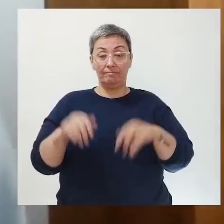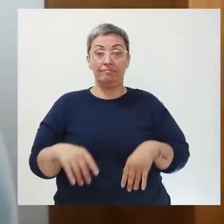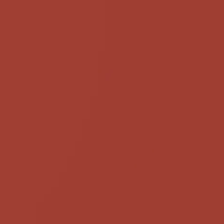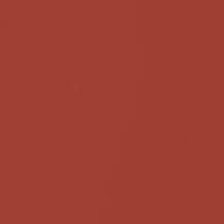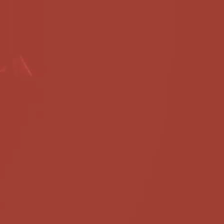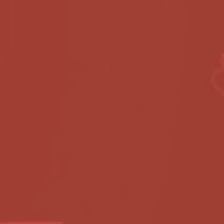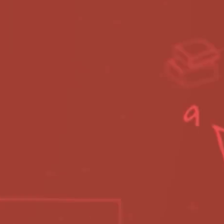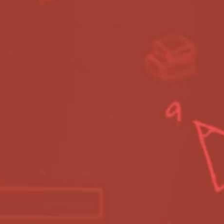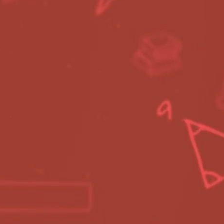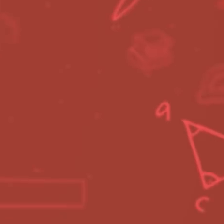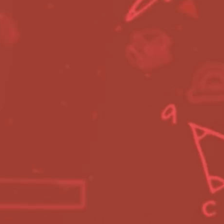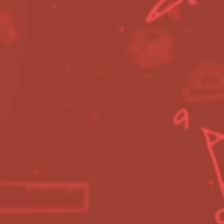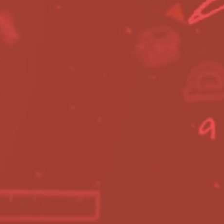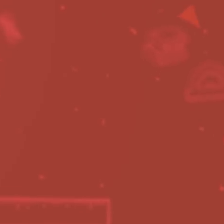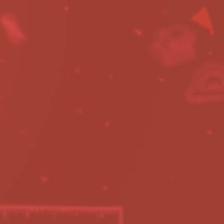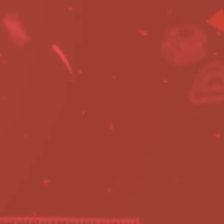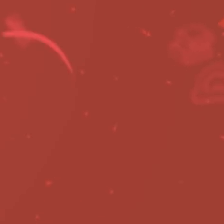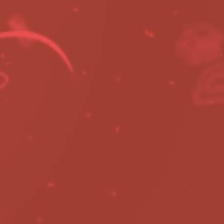tchau!